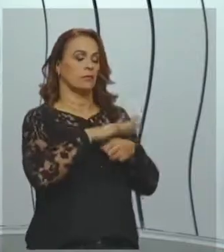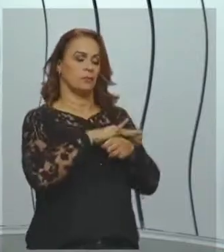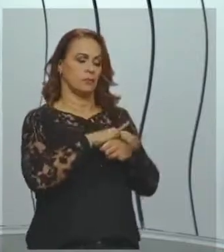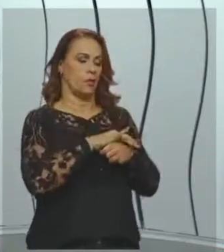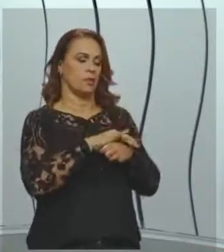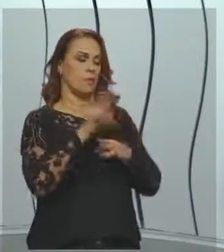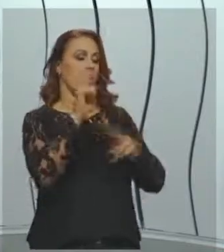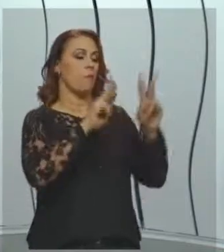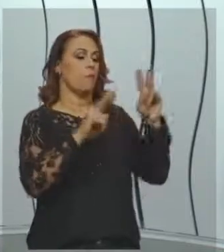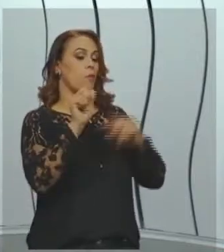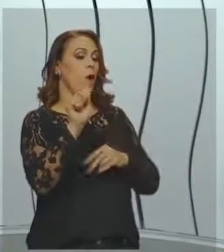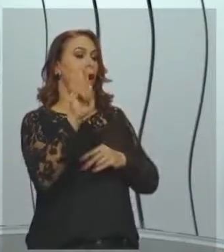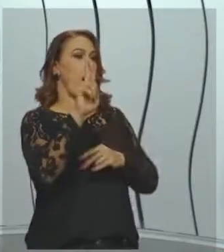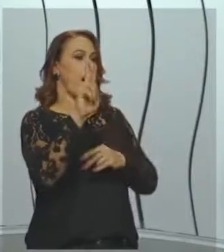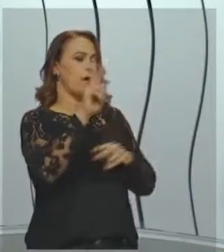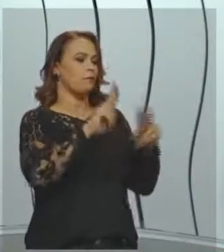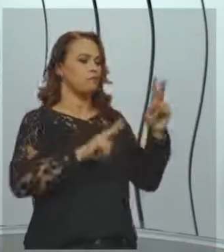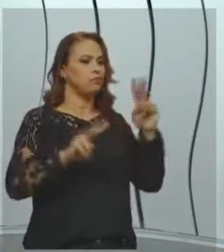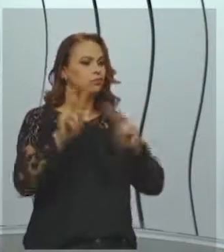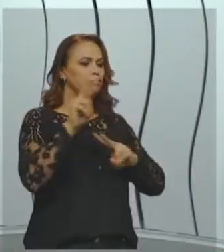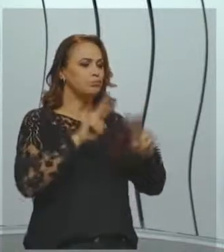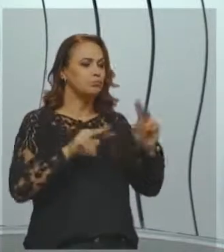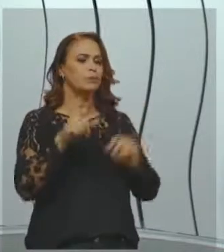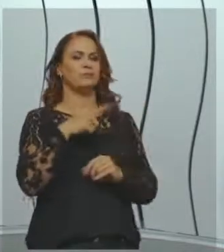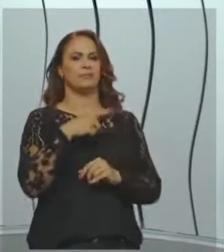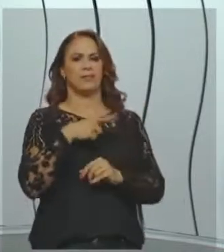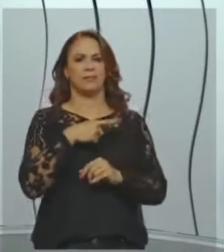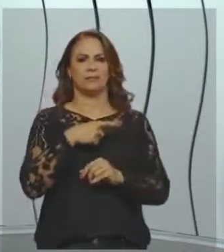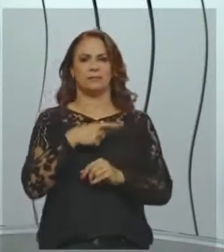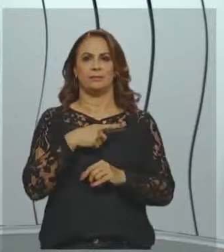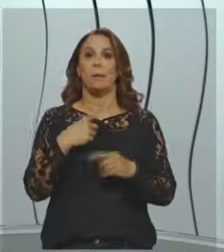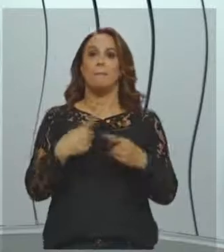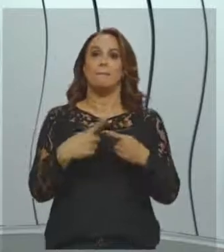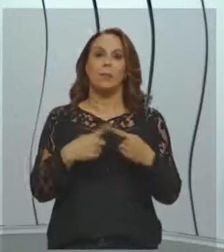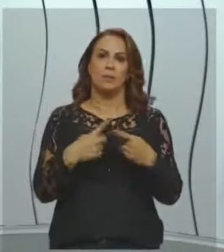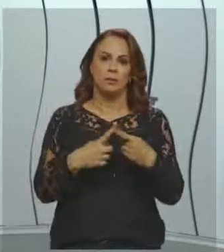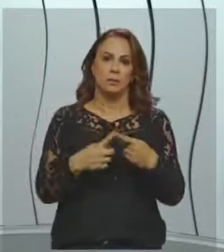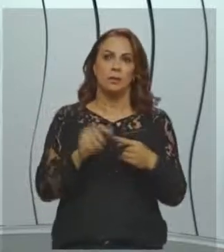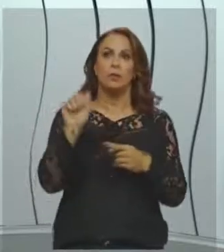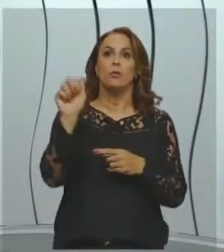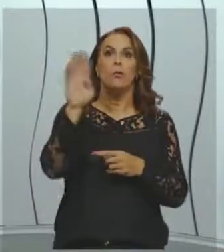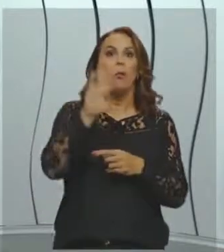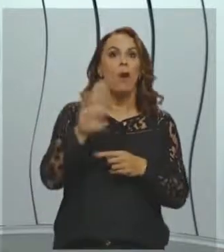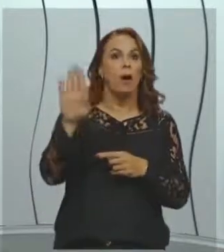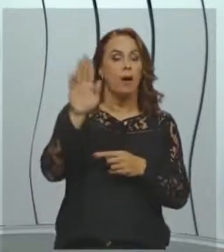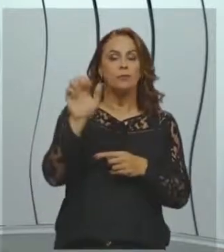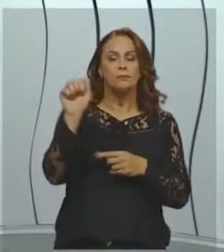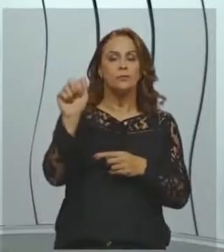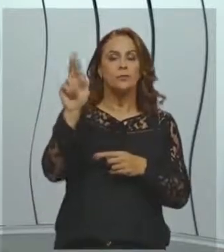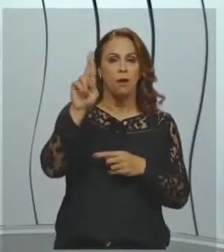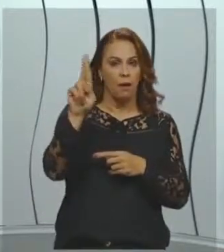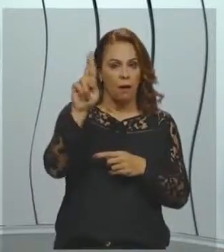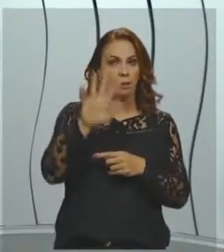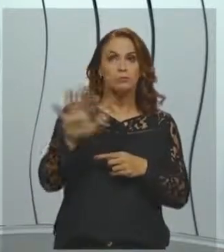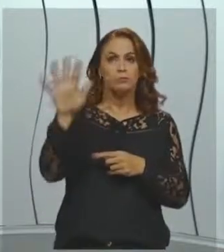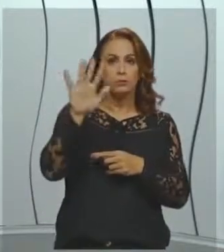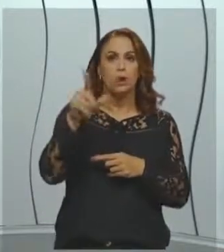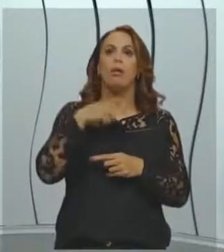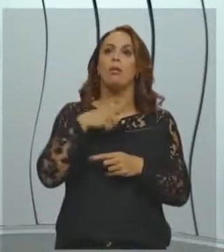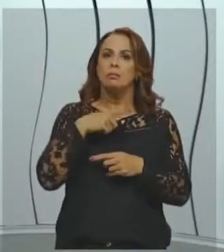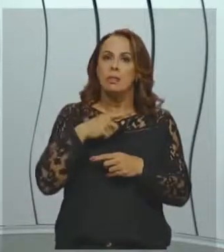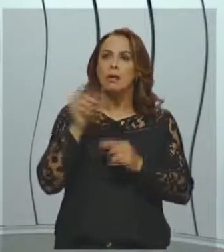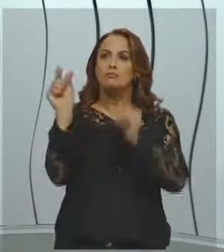circulação do ar. Uma vez que no ar existem micro-organismos, vírus, bactérias,